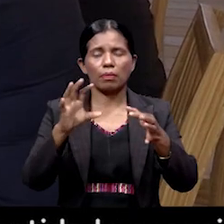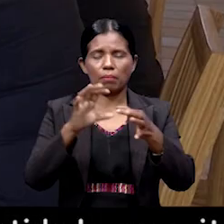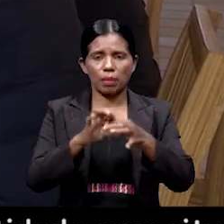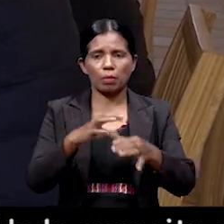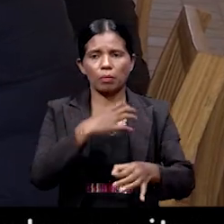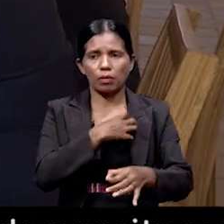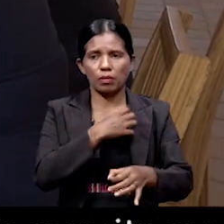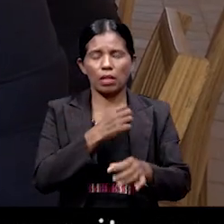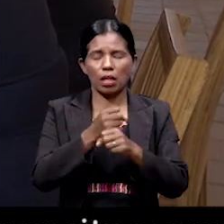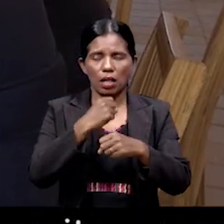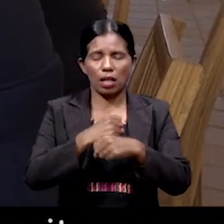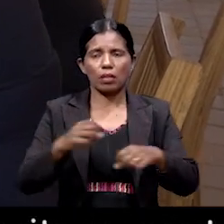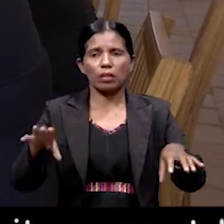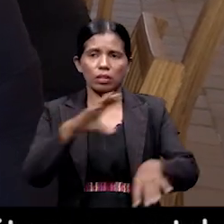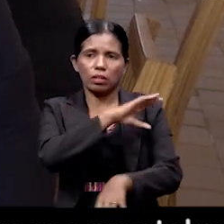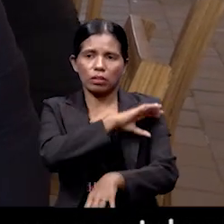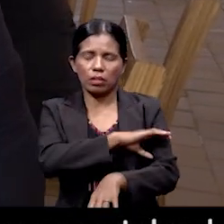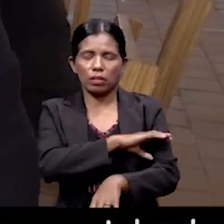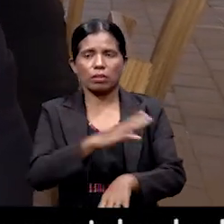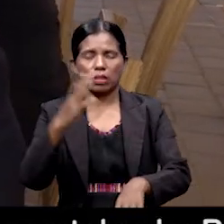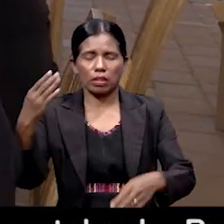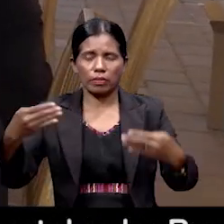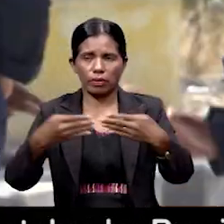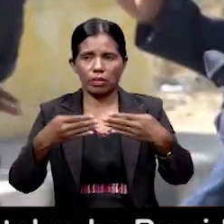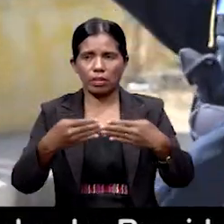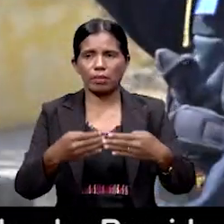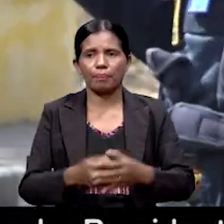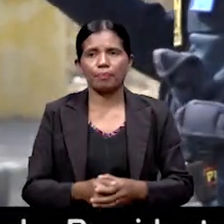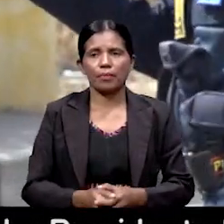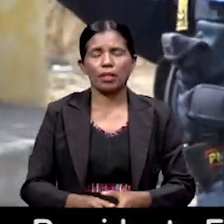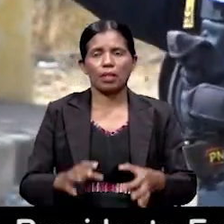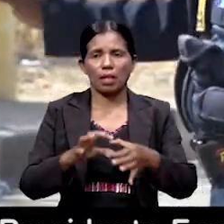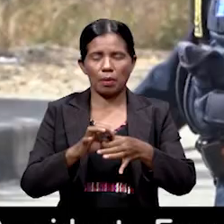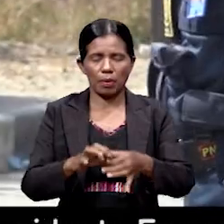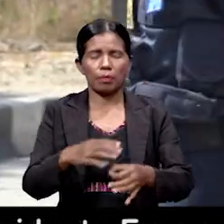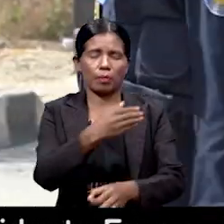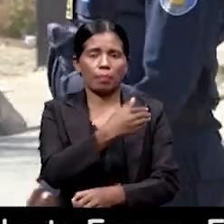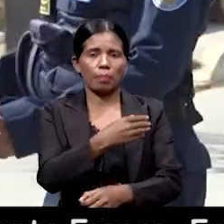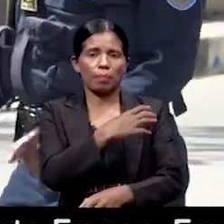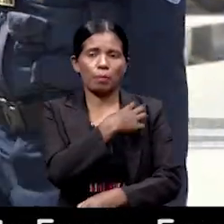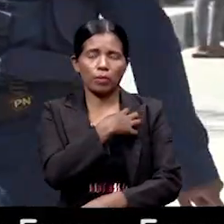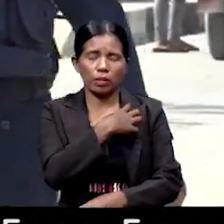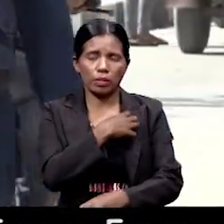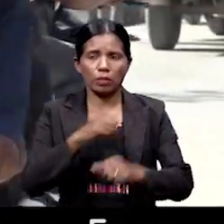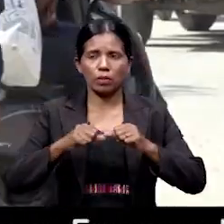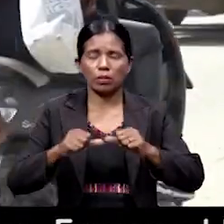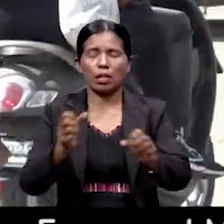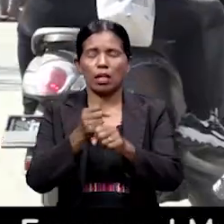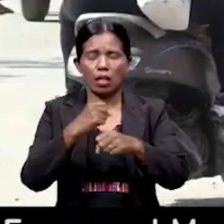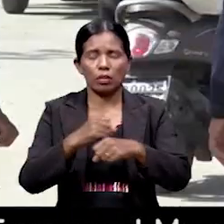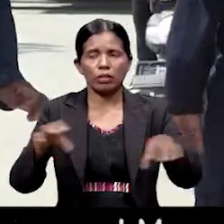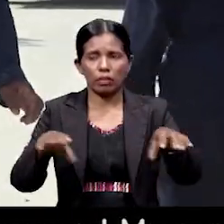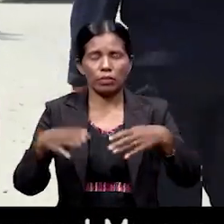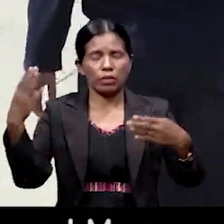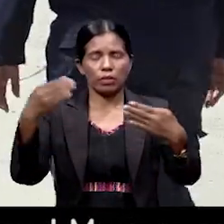peniteli nebe halo segurança ia ponto entrada sira. Tamba ne membro peniteli se continua halo missão ia ponto entrada ho